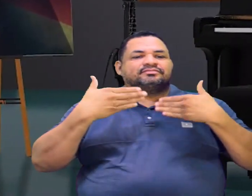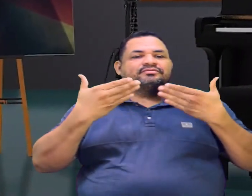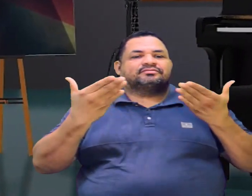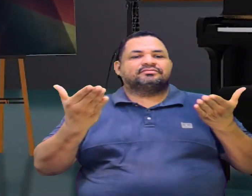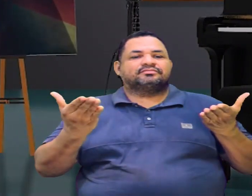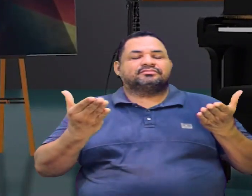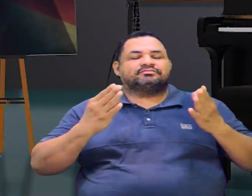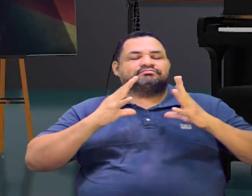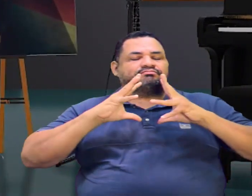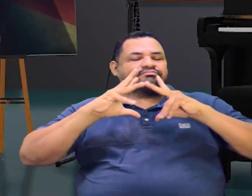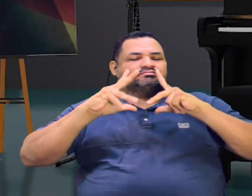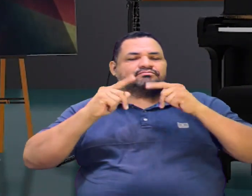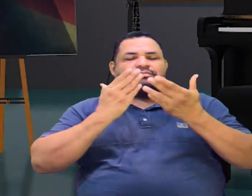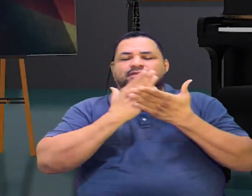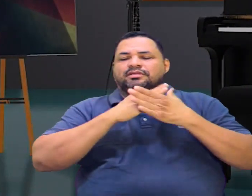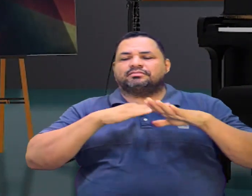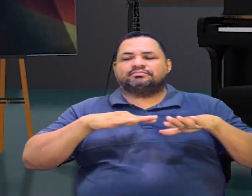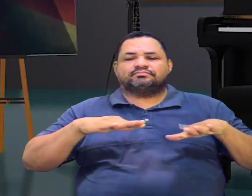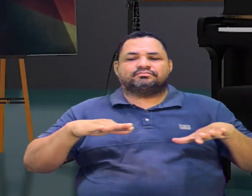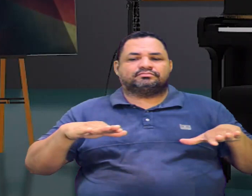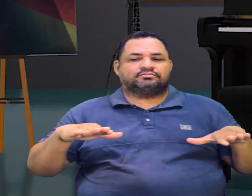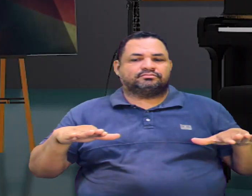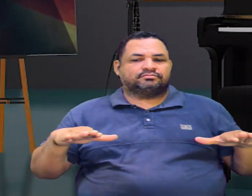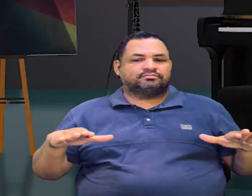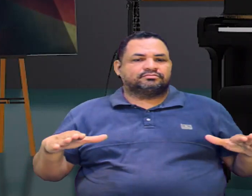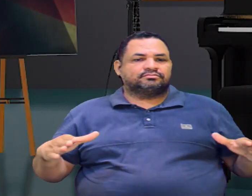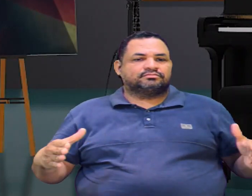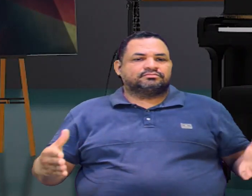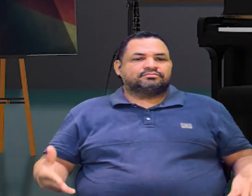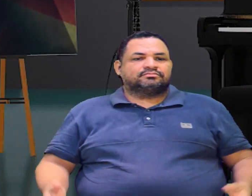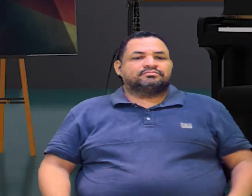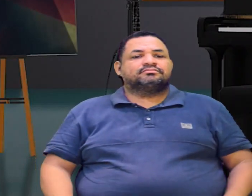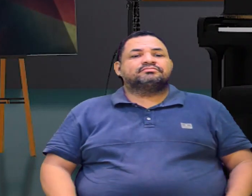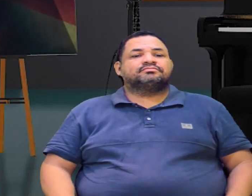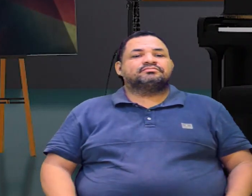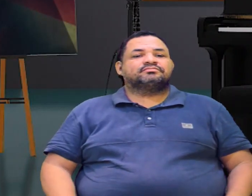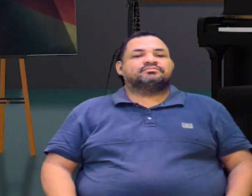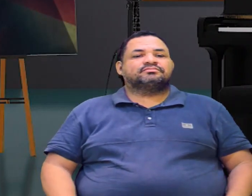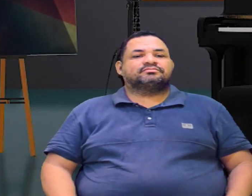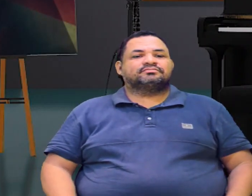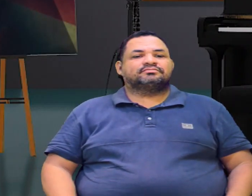quando tudo terminar,